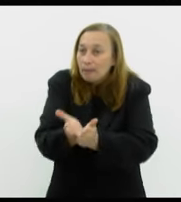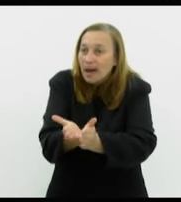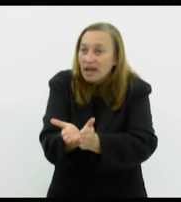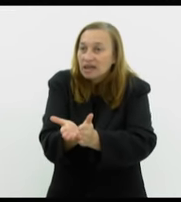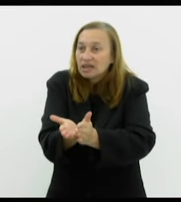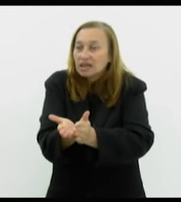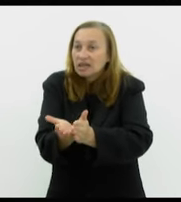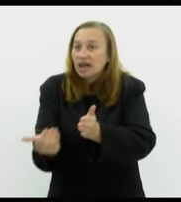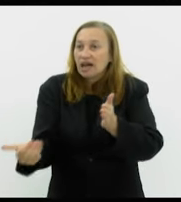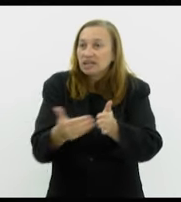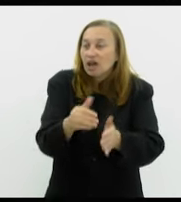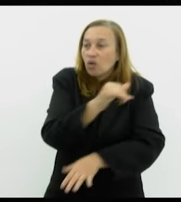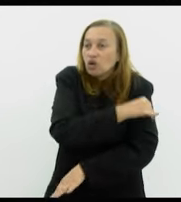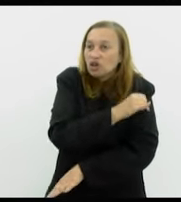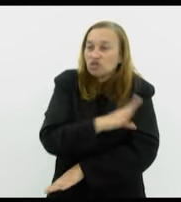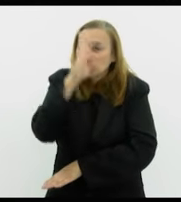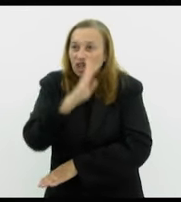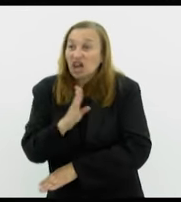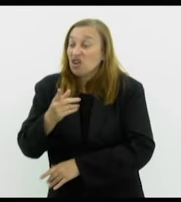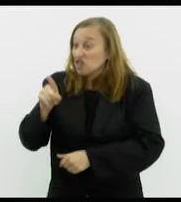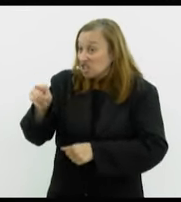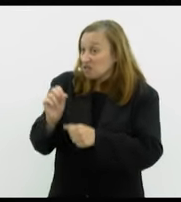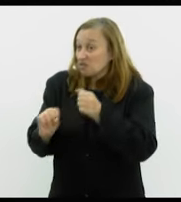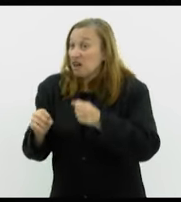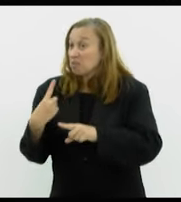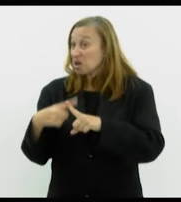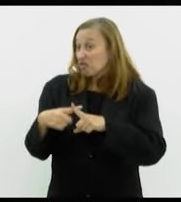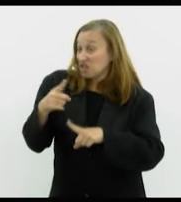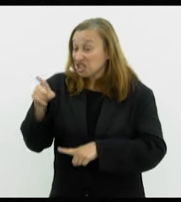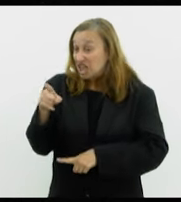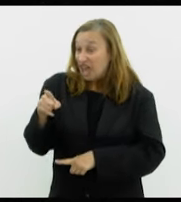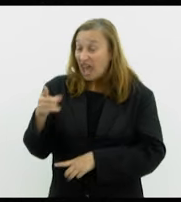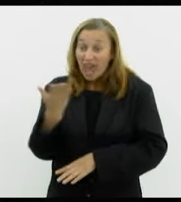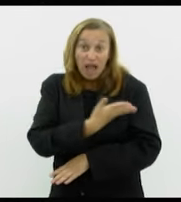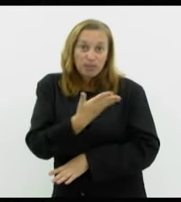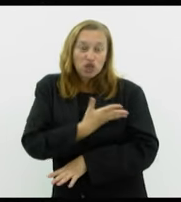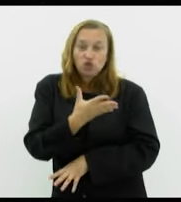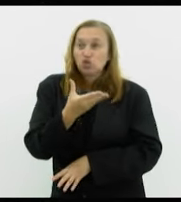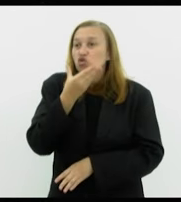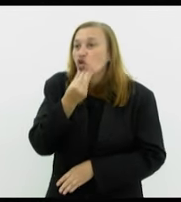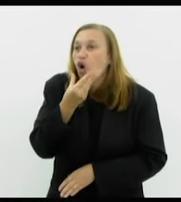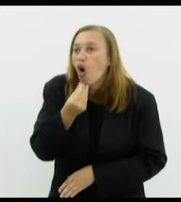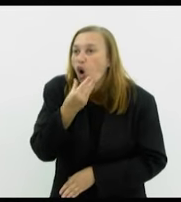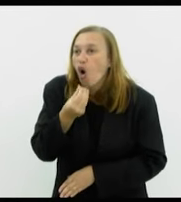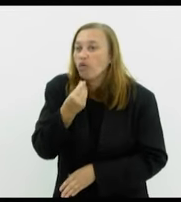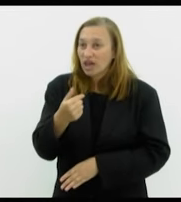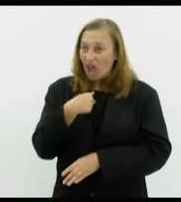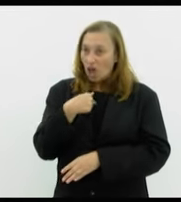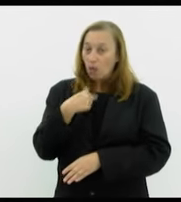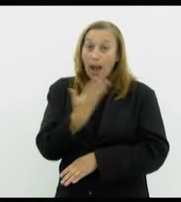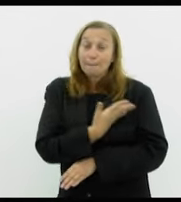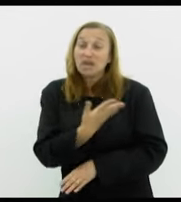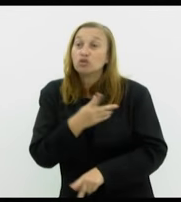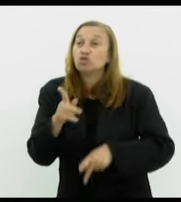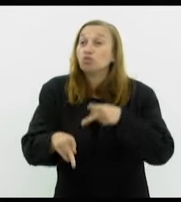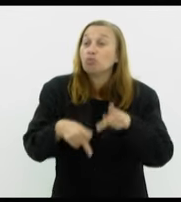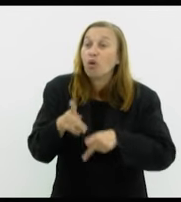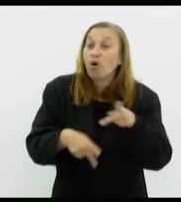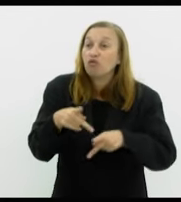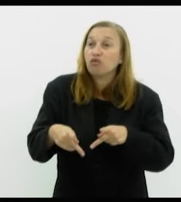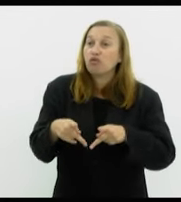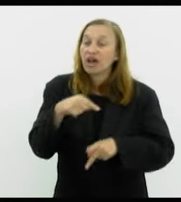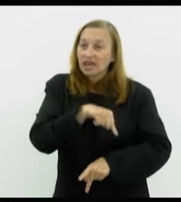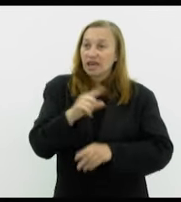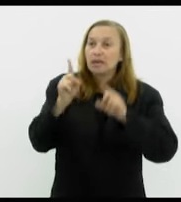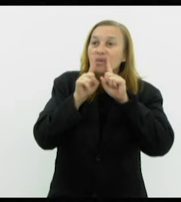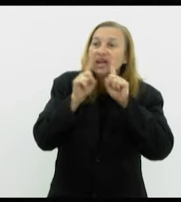você é amigo dos caras. Tá bom, meu querido? Você sempre foi muito amigo dos caras. Eu aqui em Maricá, eu sou amigo do povo, tá? Então, fica